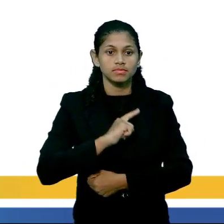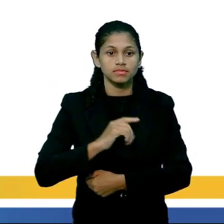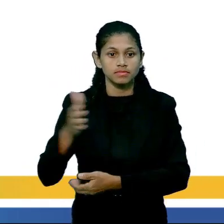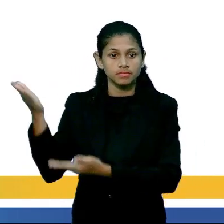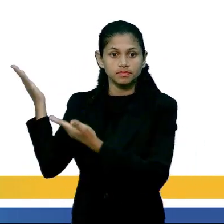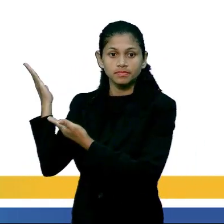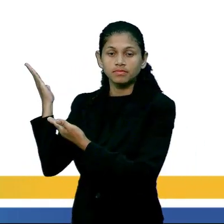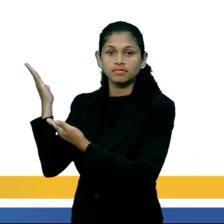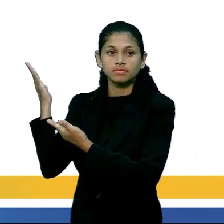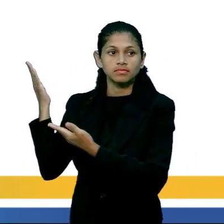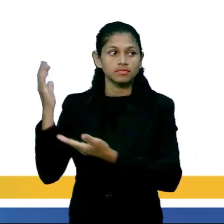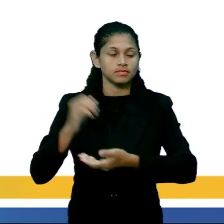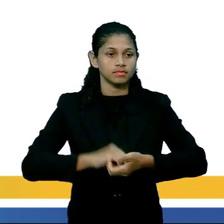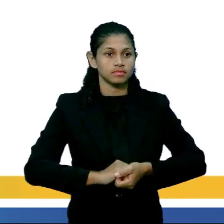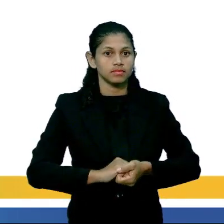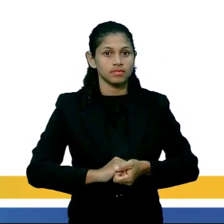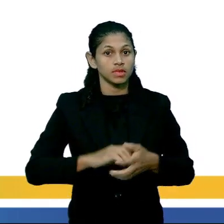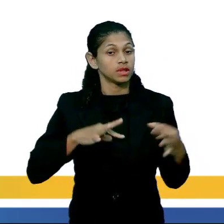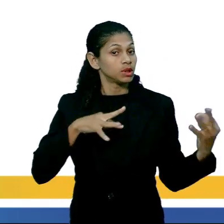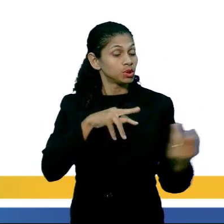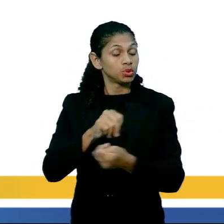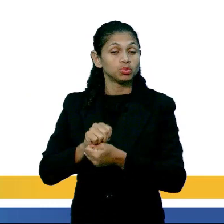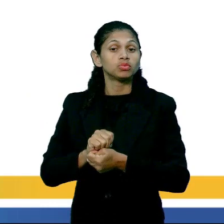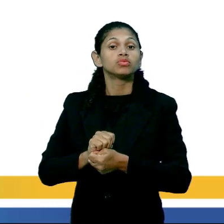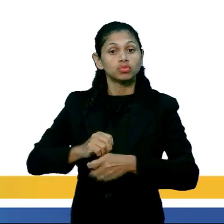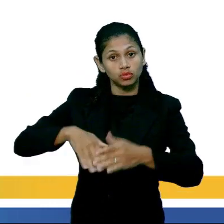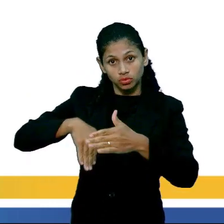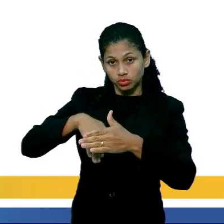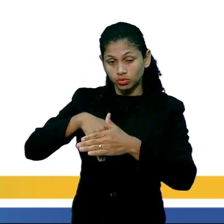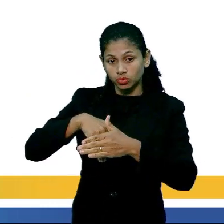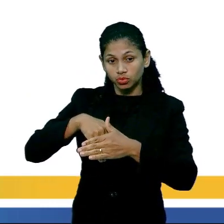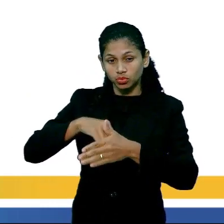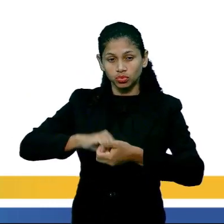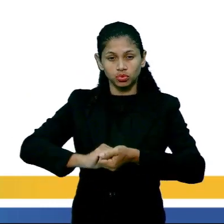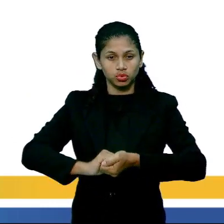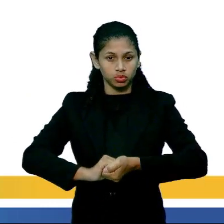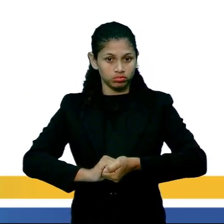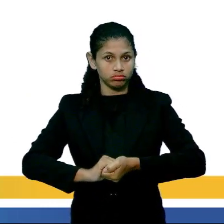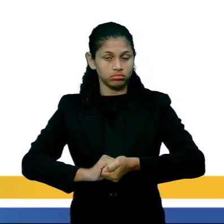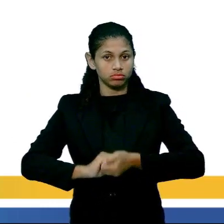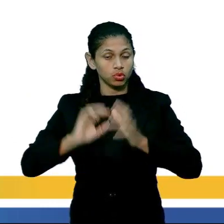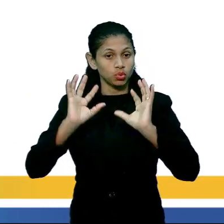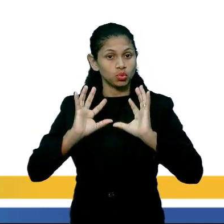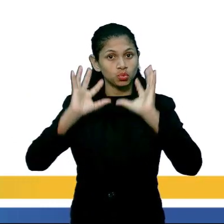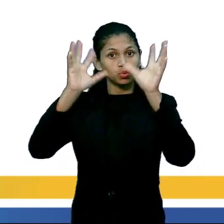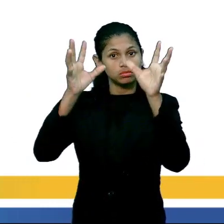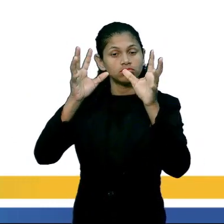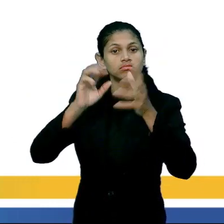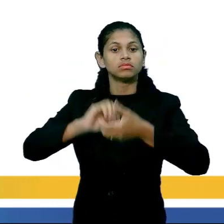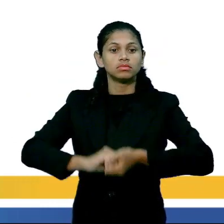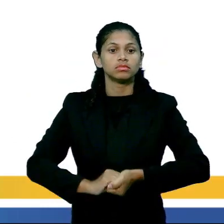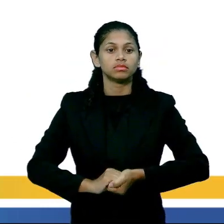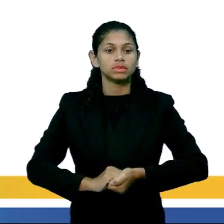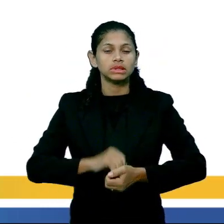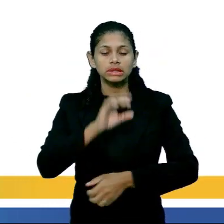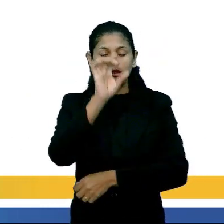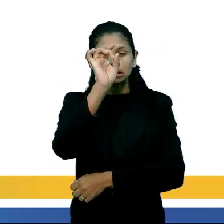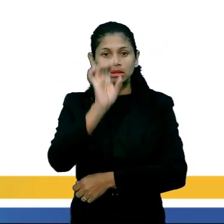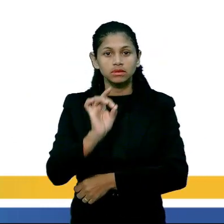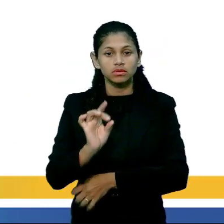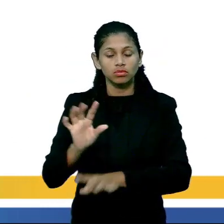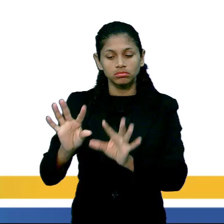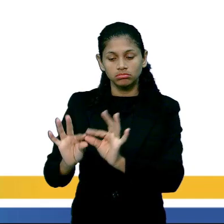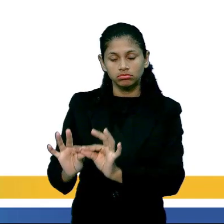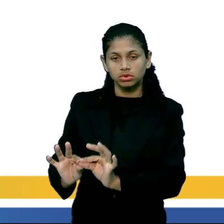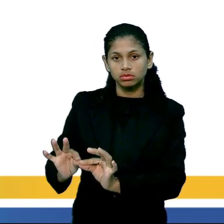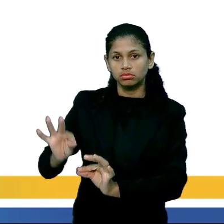aí todos os jogadores da época né e cada um com a sua altura Tudo